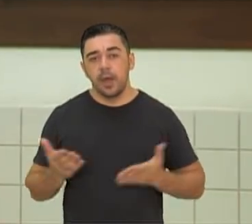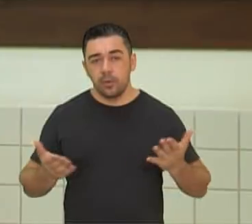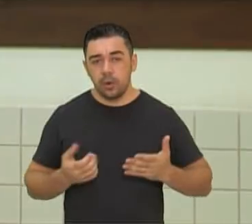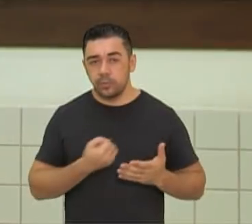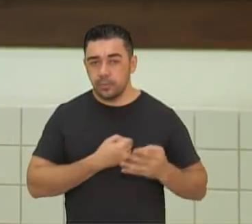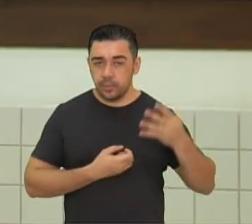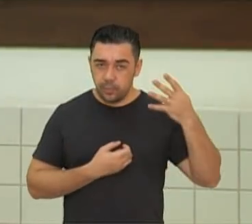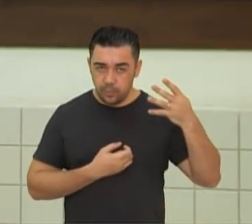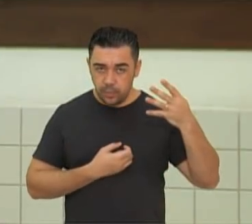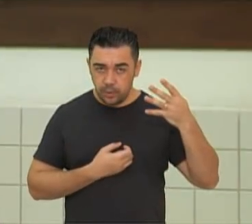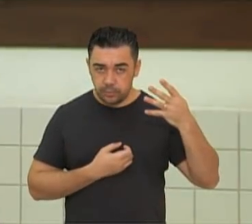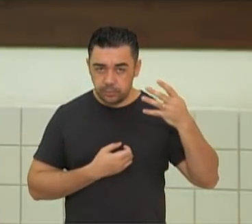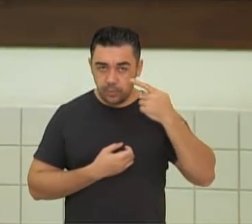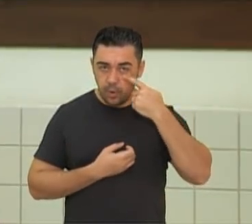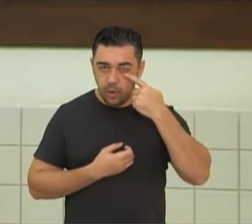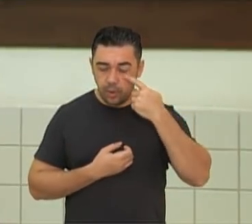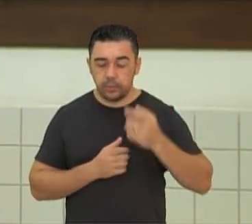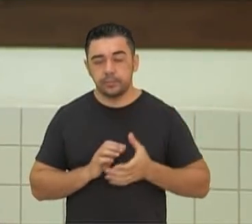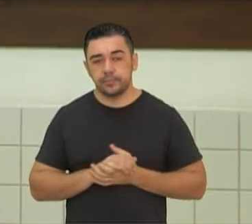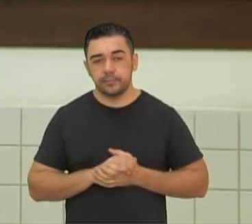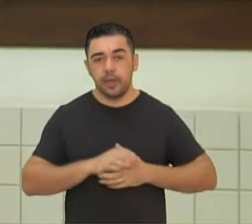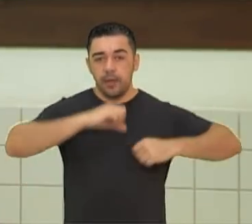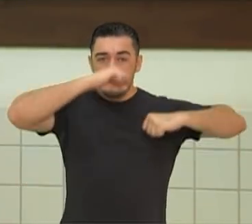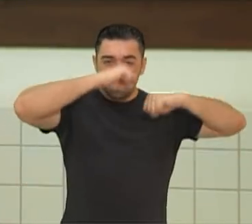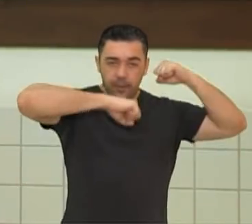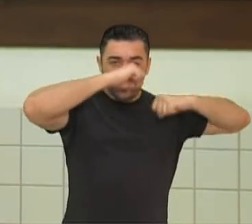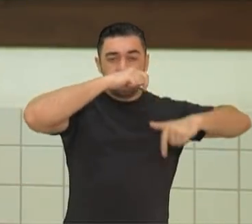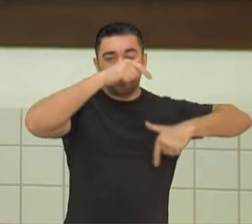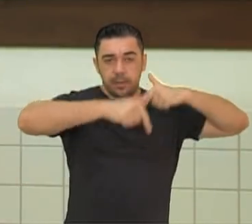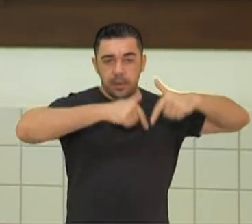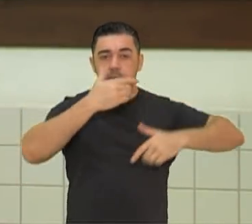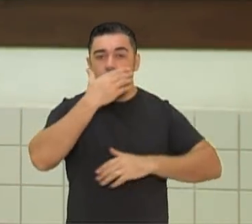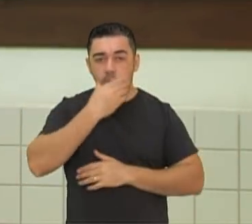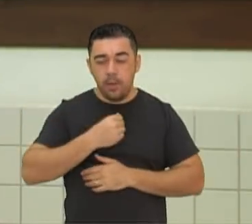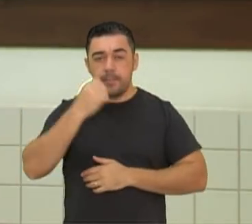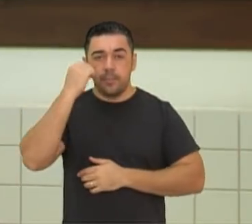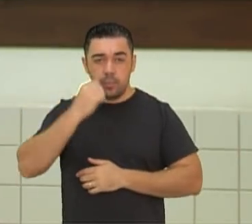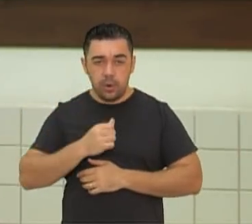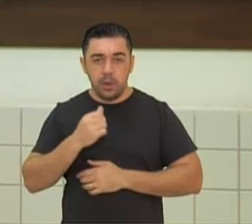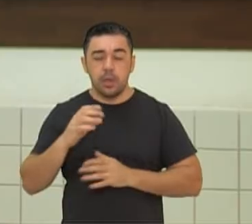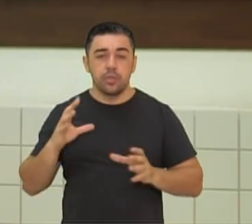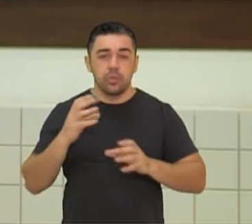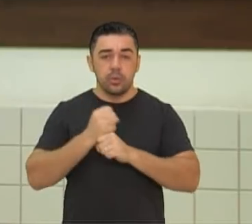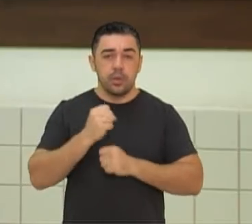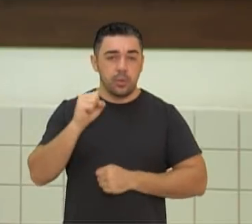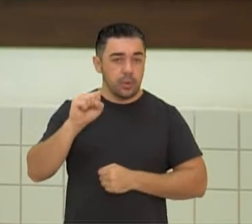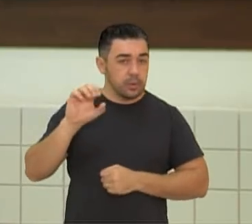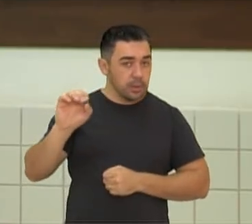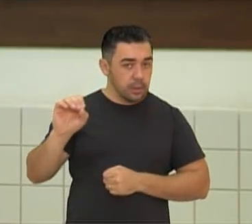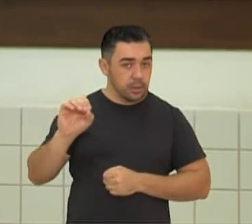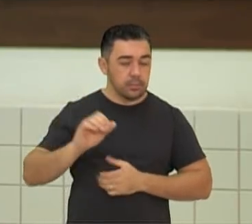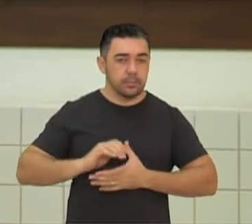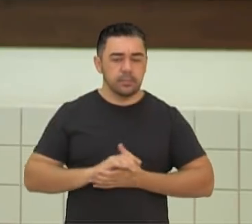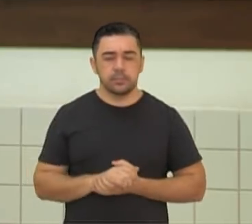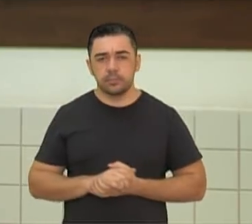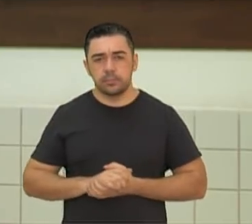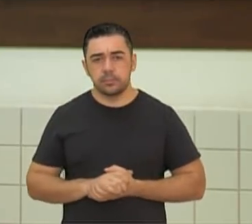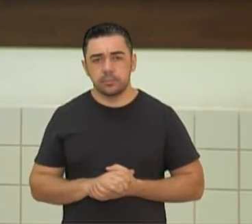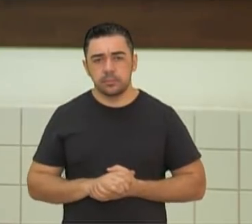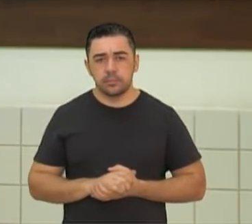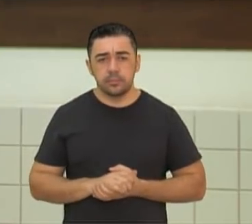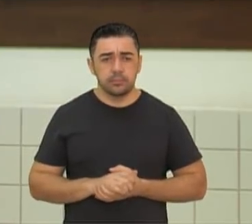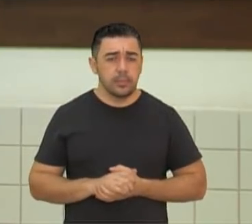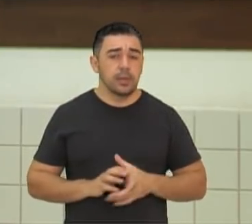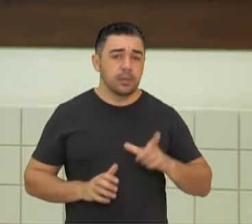4. Dá uma olhada lá na 4 comigo. Em uma fábrica, trabalham homens e mulheres, num total de 80 funcionários. Então, o que